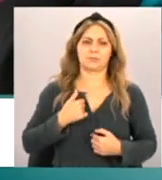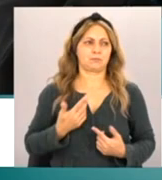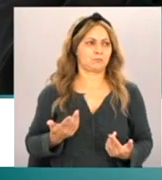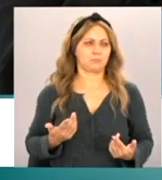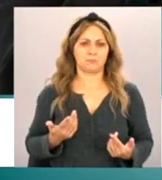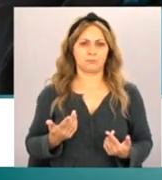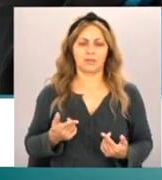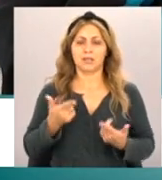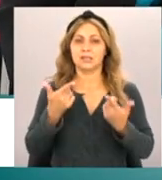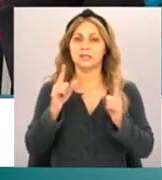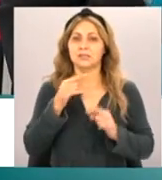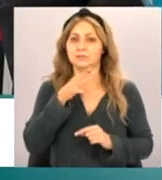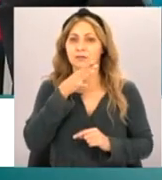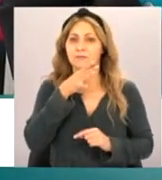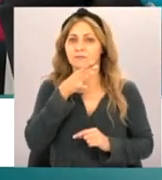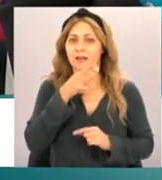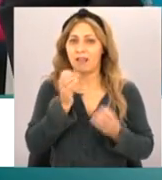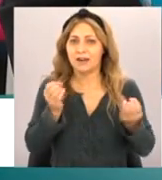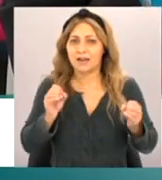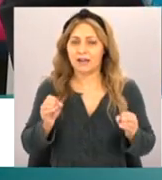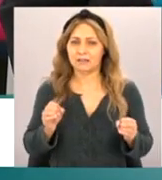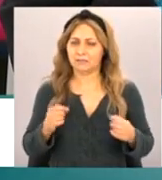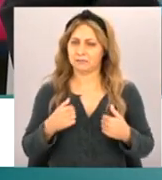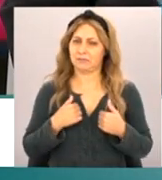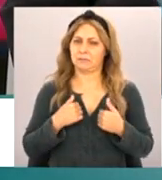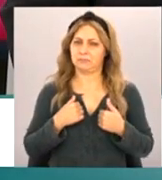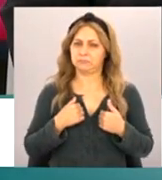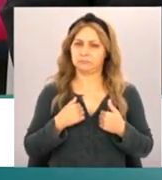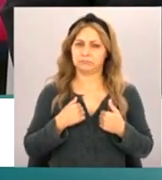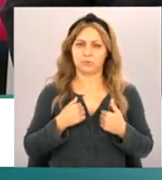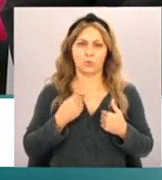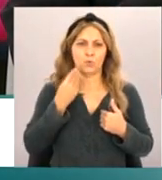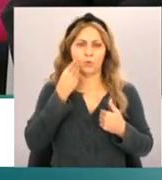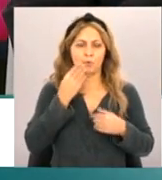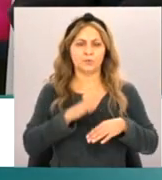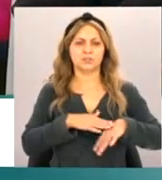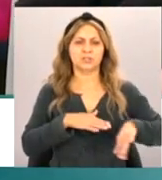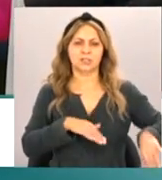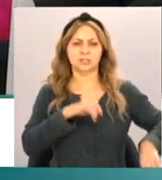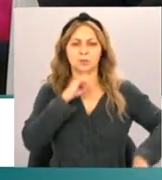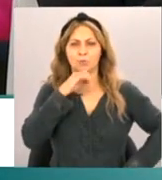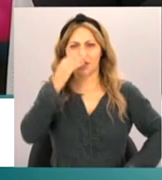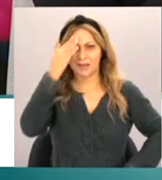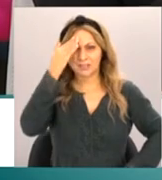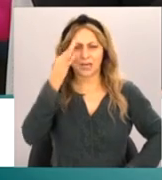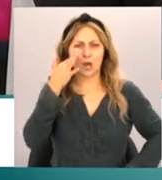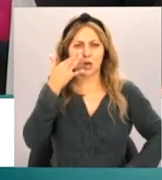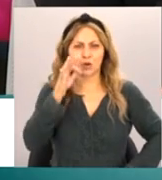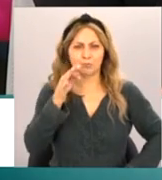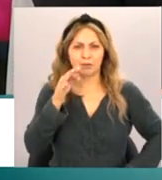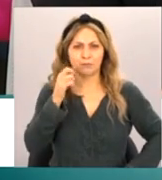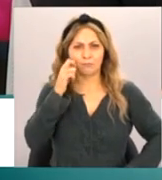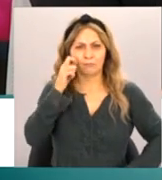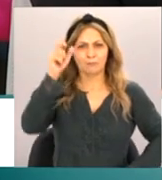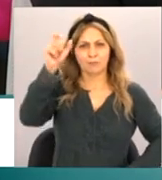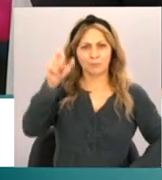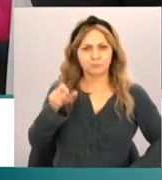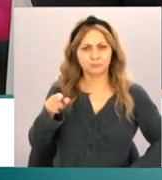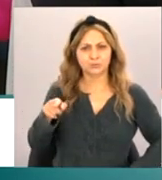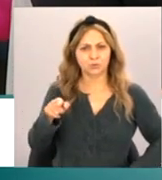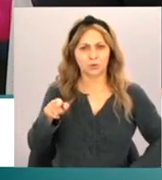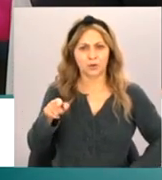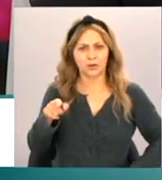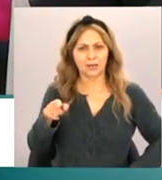porque o livro não diz nada sobre isso e eu tenho alguma dificuldade em aceitar que a esquerda possa considerar normal que uma pessoa que seja considerada